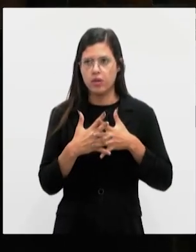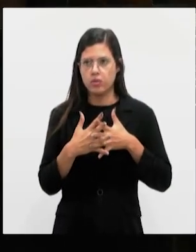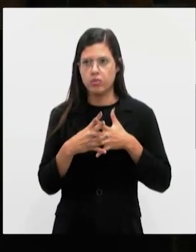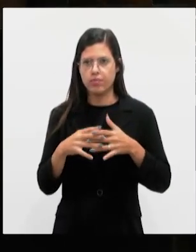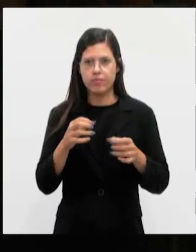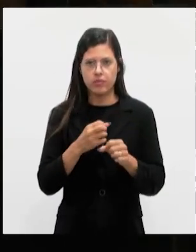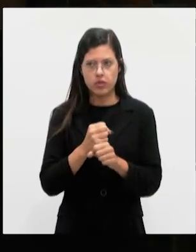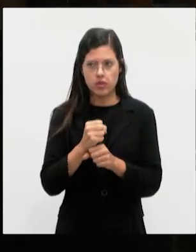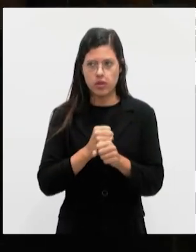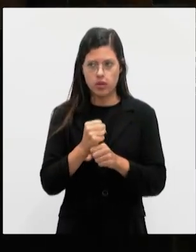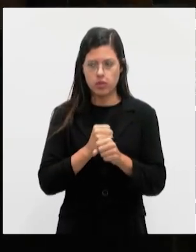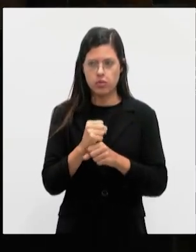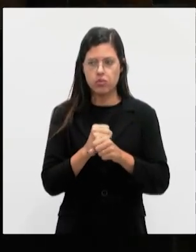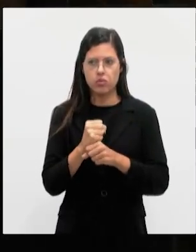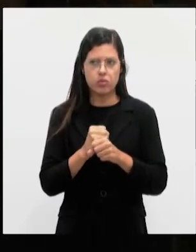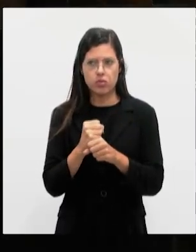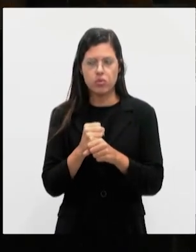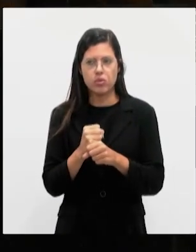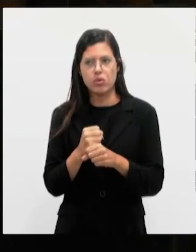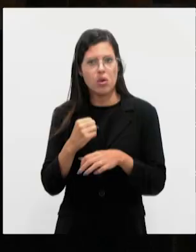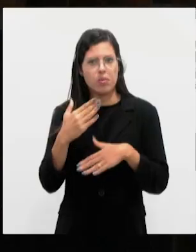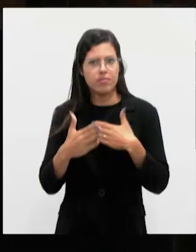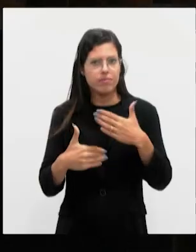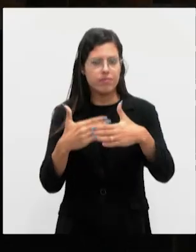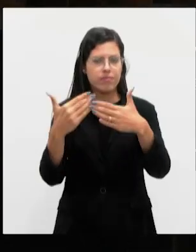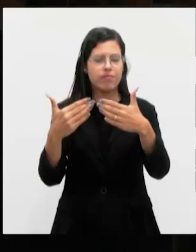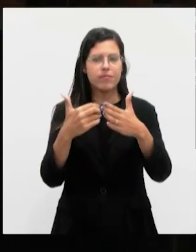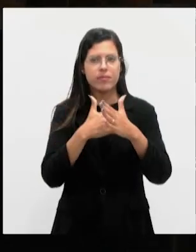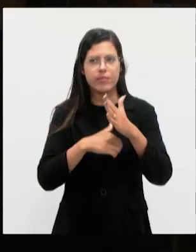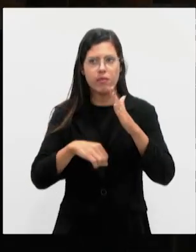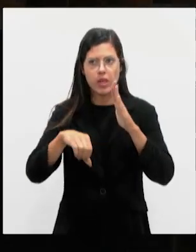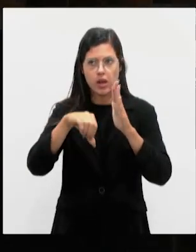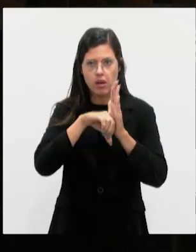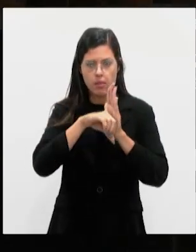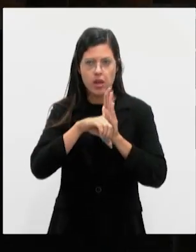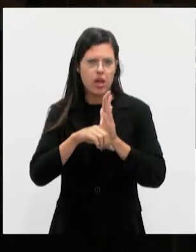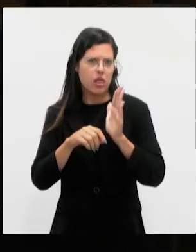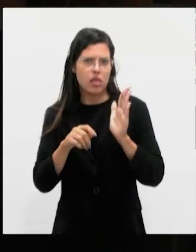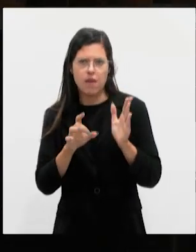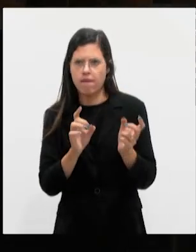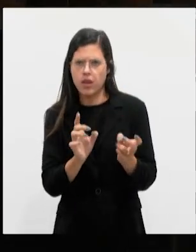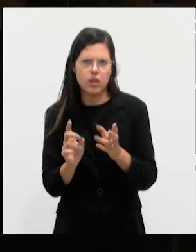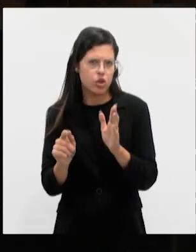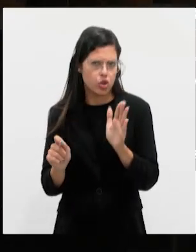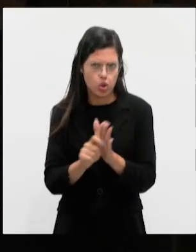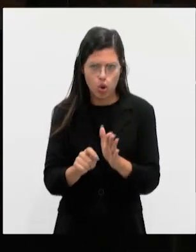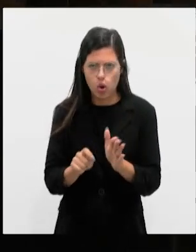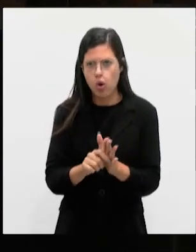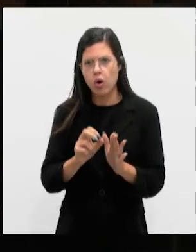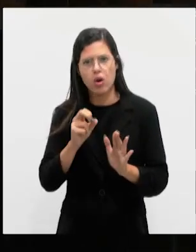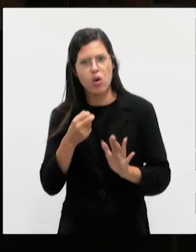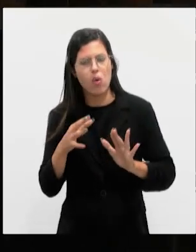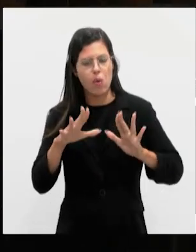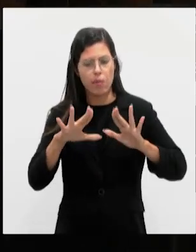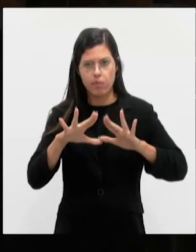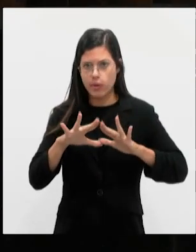últimos anos o avanço da criminalidade, seja tráfico, seja milícia, é inegável.